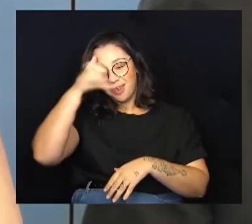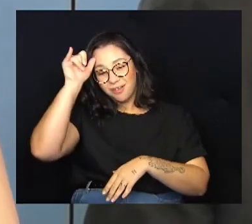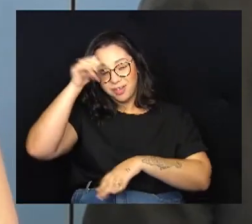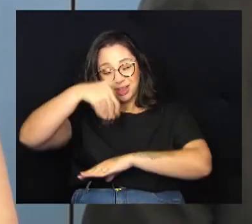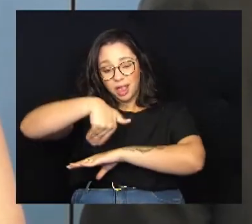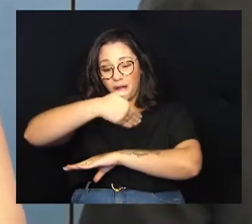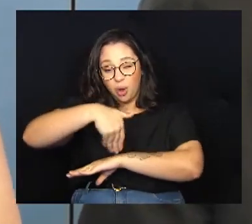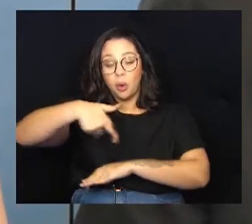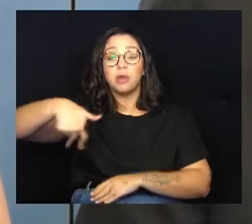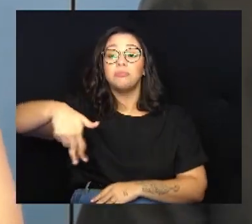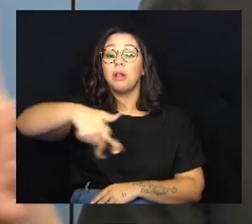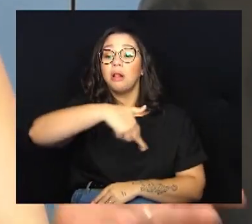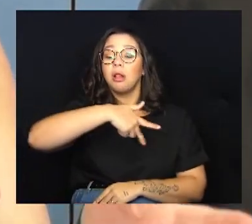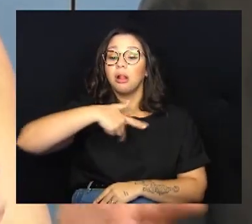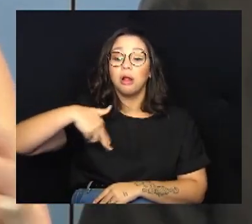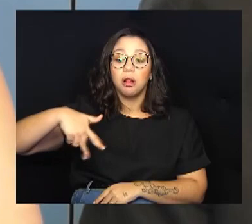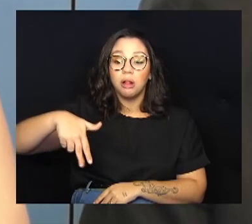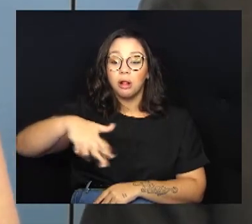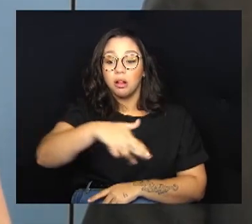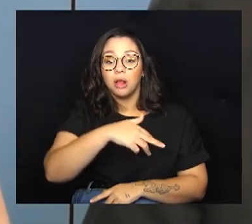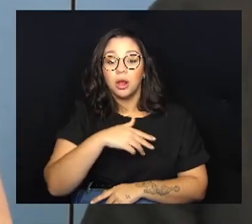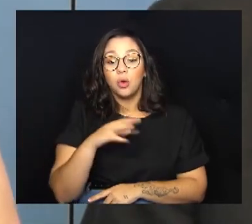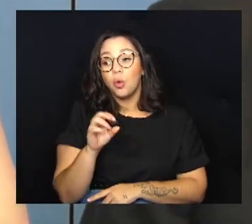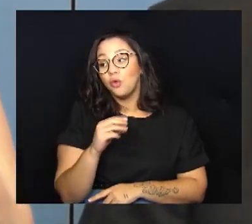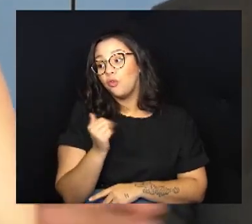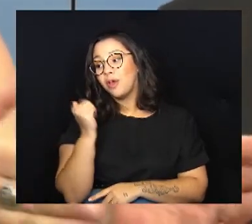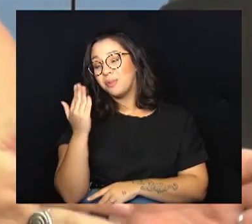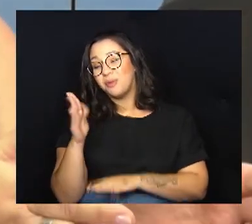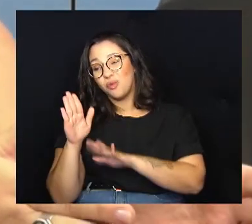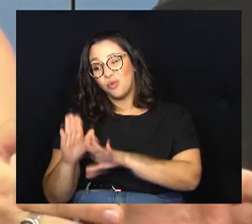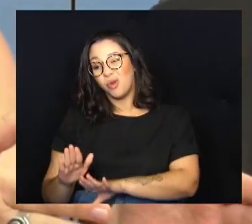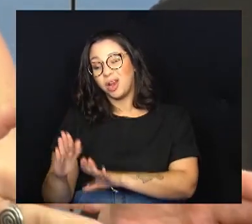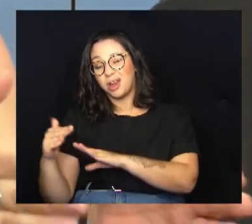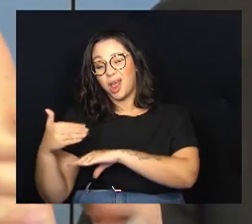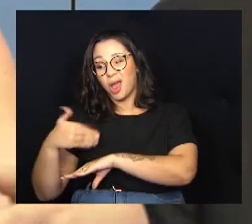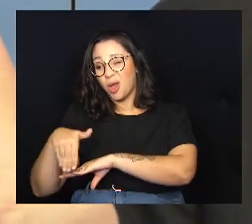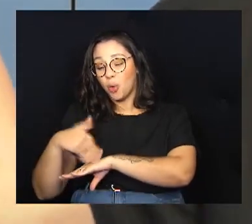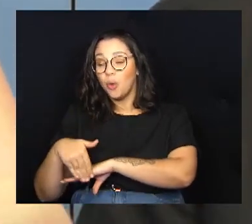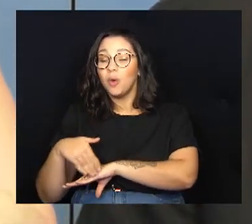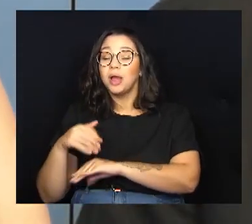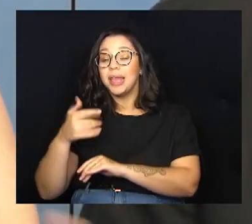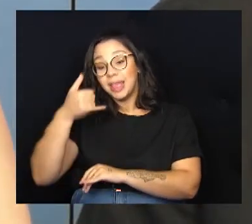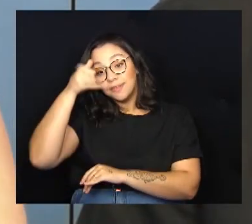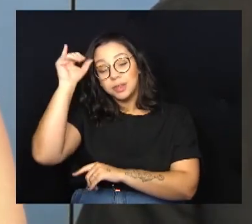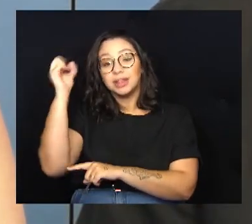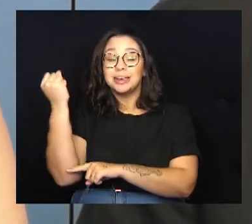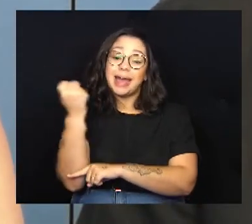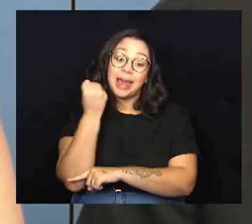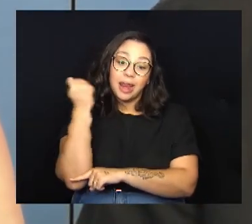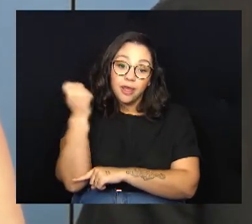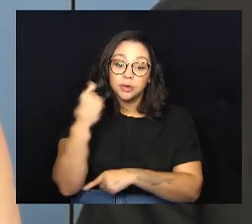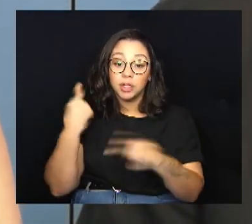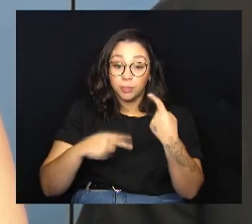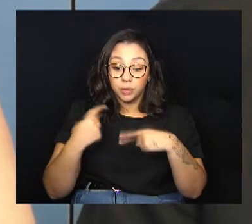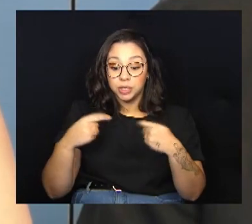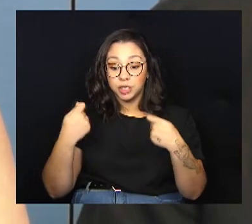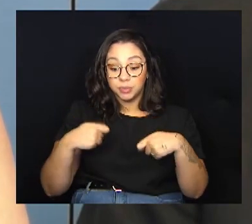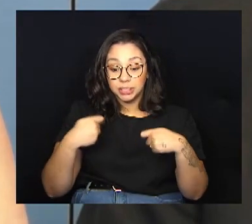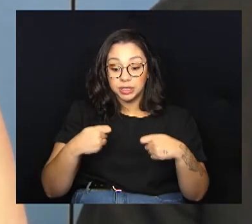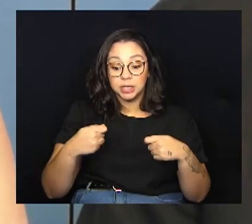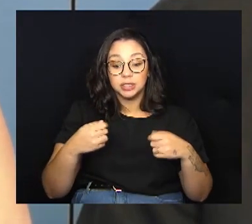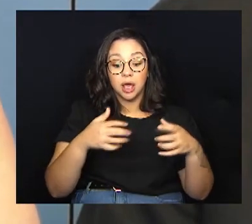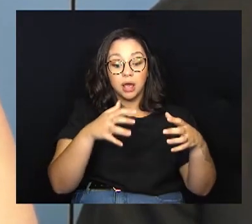criança, hoje, existe o cuidado de crianças que já estão comprometidas com o uso de substâncias